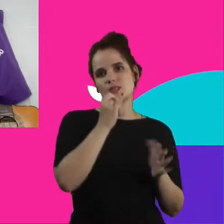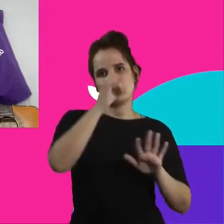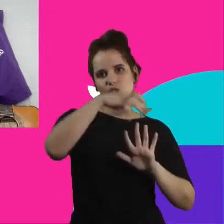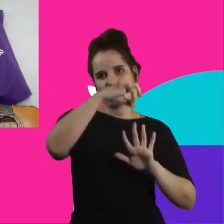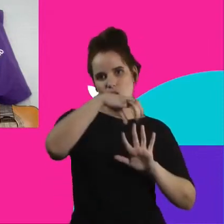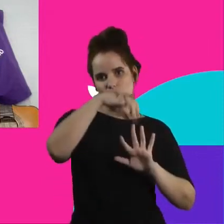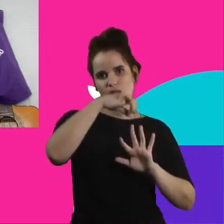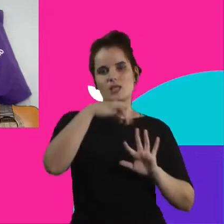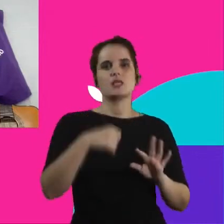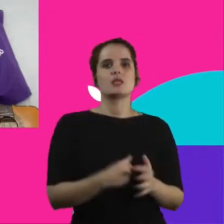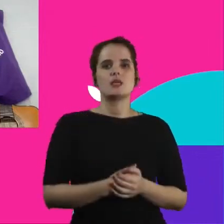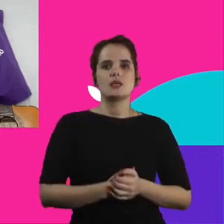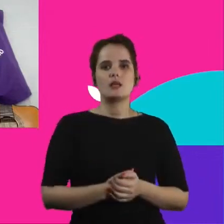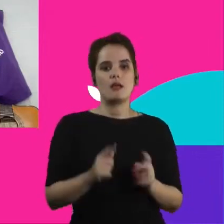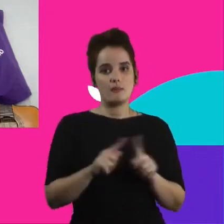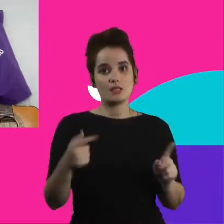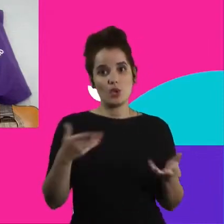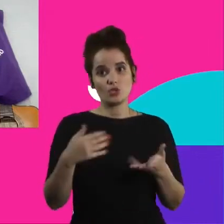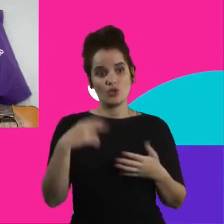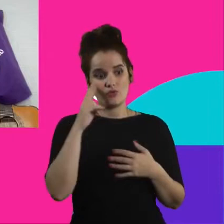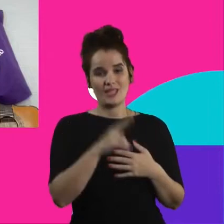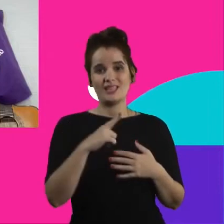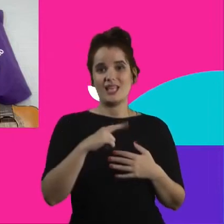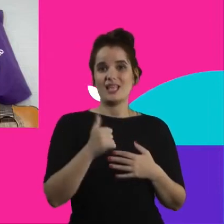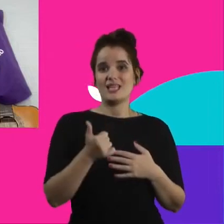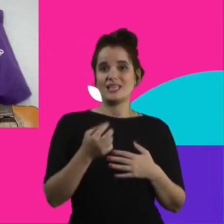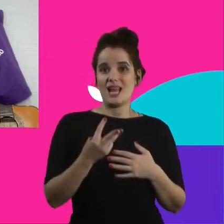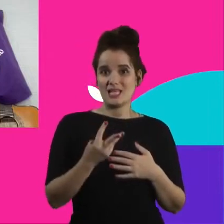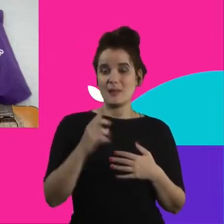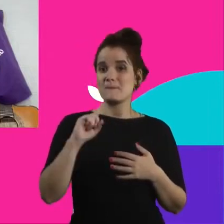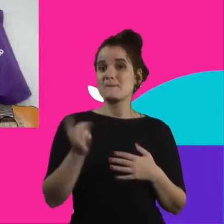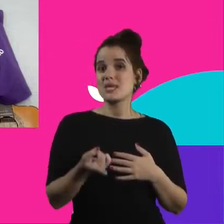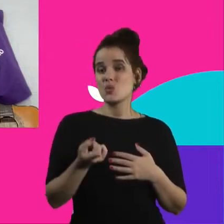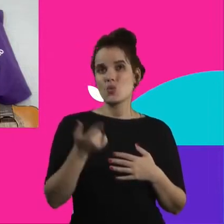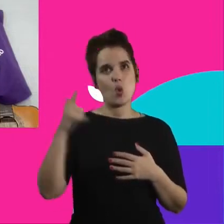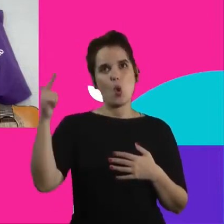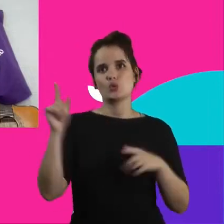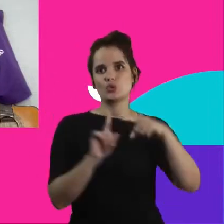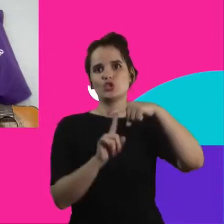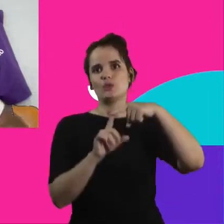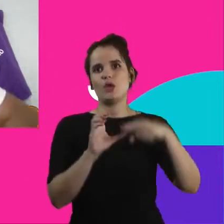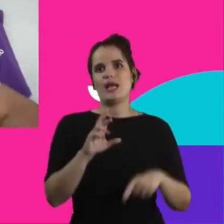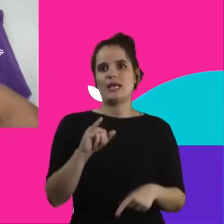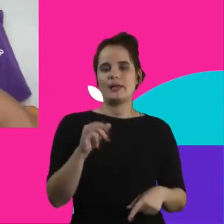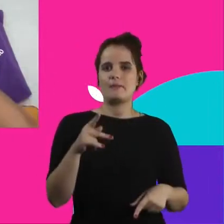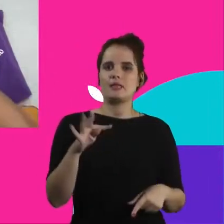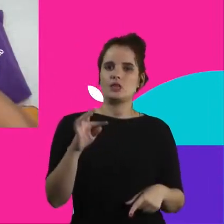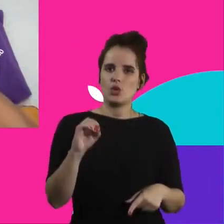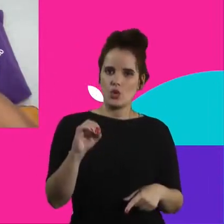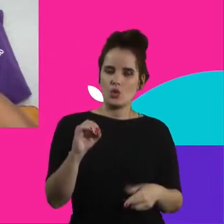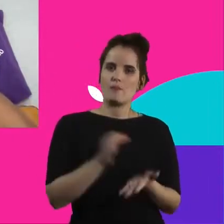mas hoje eu vi, tem mais de 13 mil outras criptomoedas, né, eventos acontecendo no